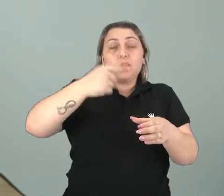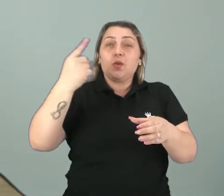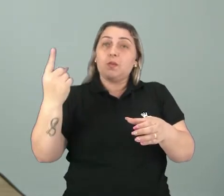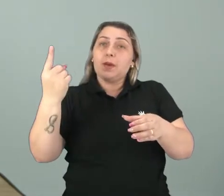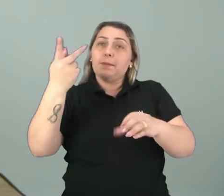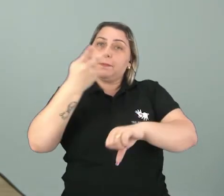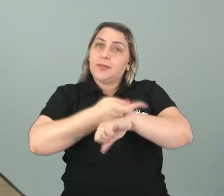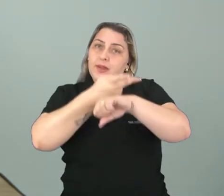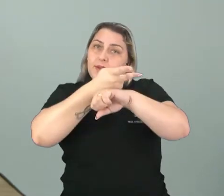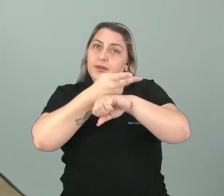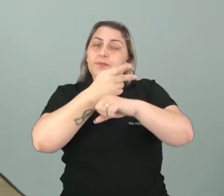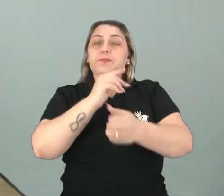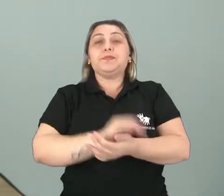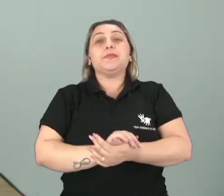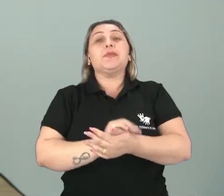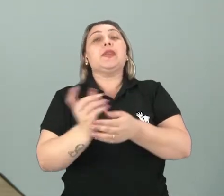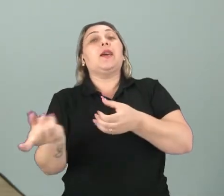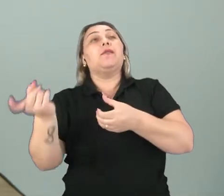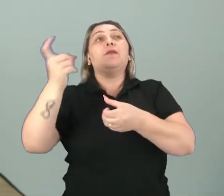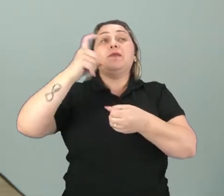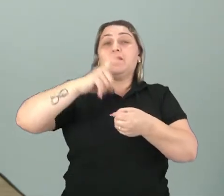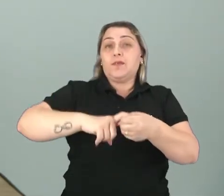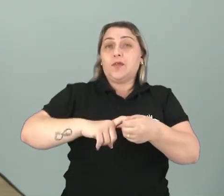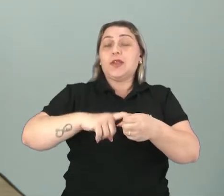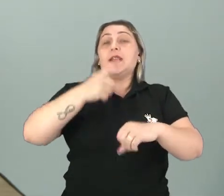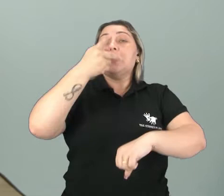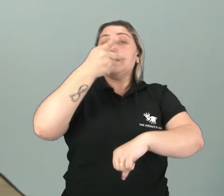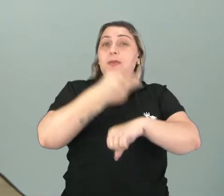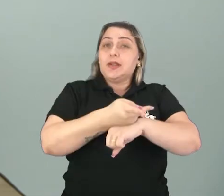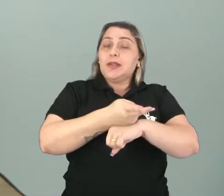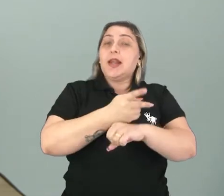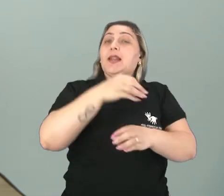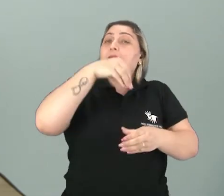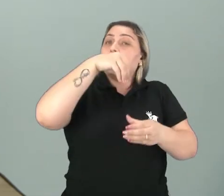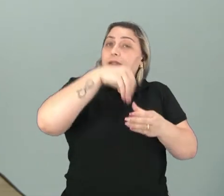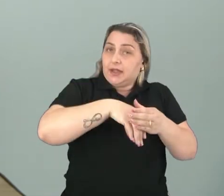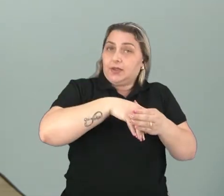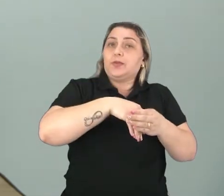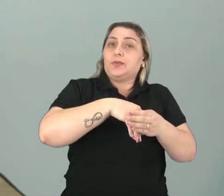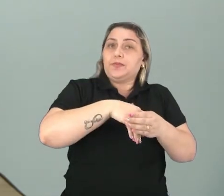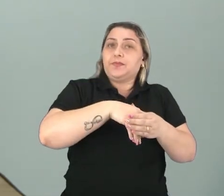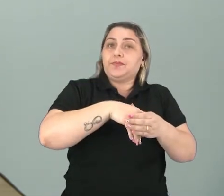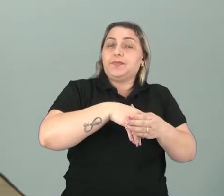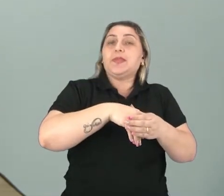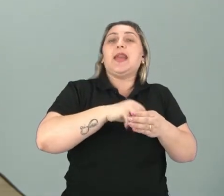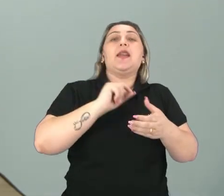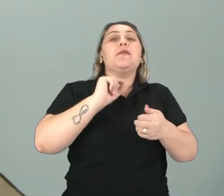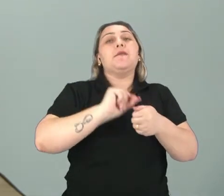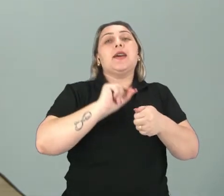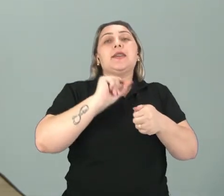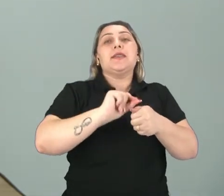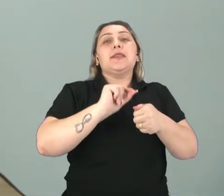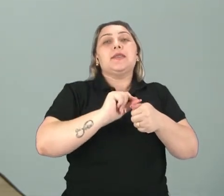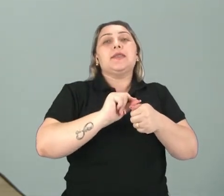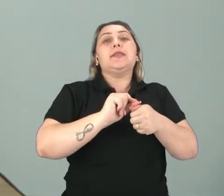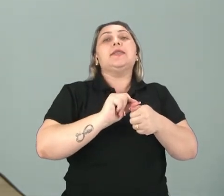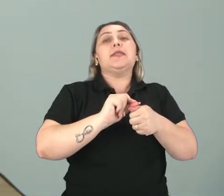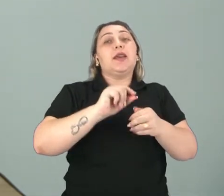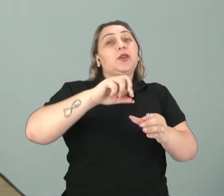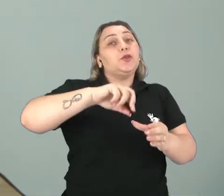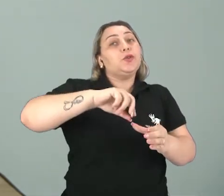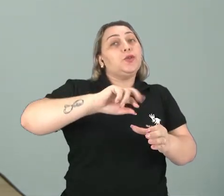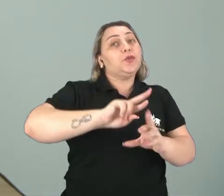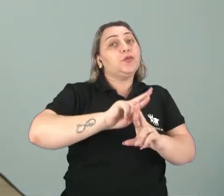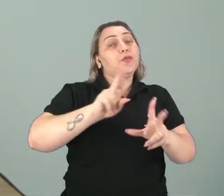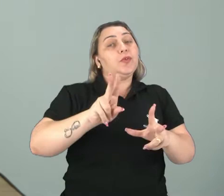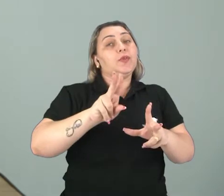ovelha para uma pedra. No retorno, as pedrinhas estavam todas dentro de sacos. E ele fazia a correspondência